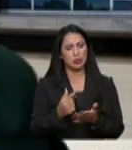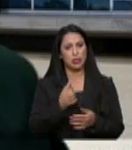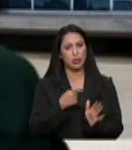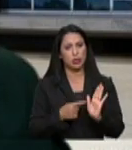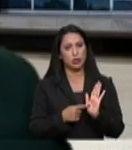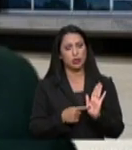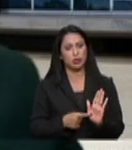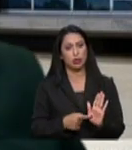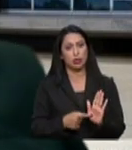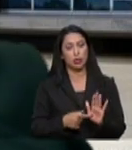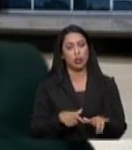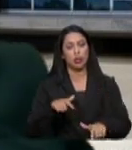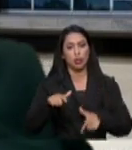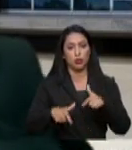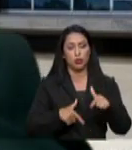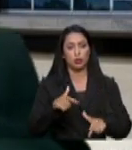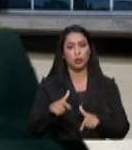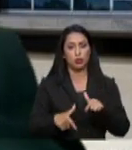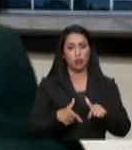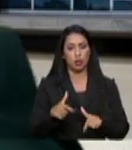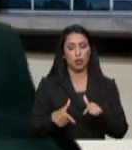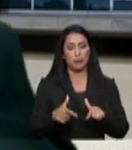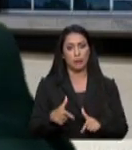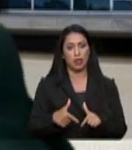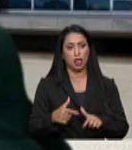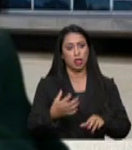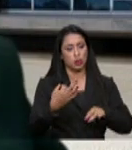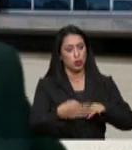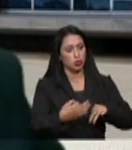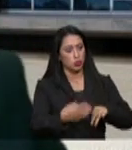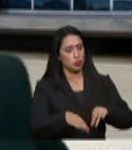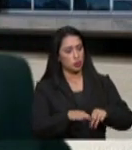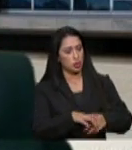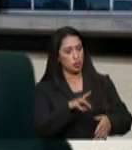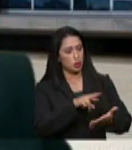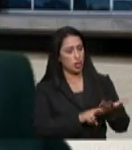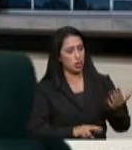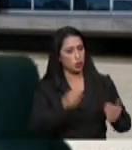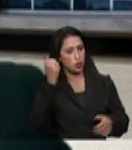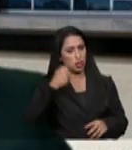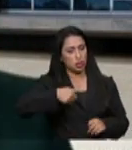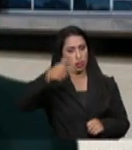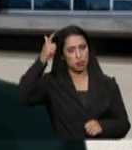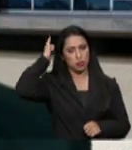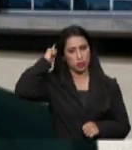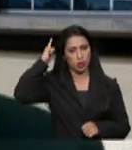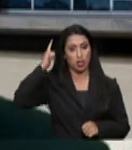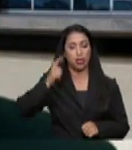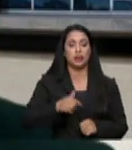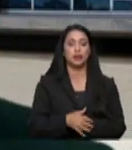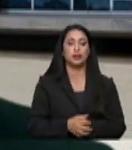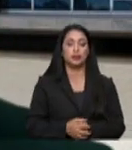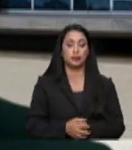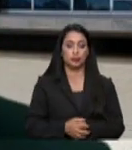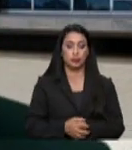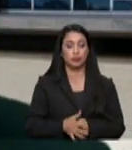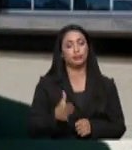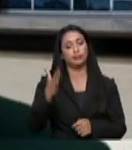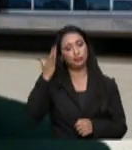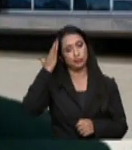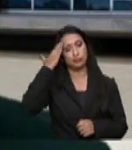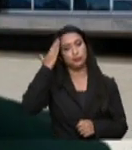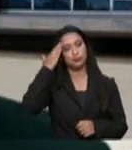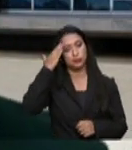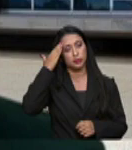destaca atuação do eminente relator Ministro Alexandre de Moraes é bom e